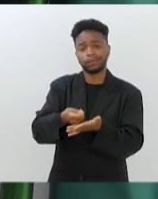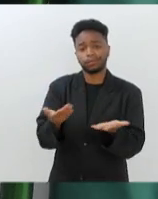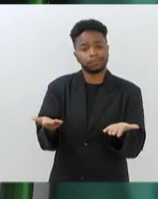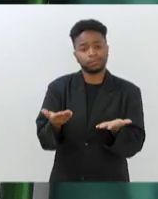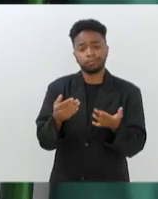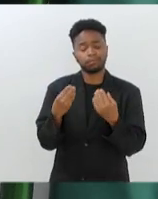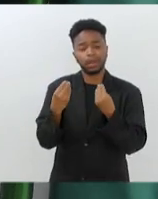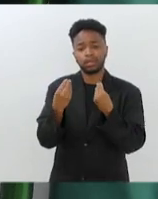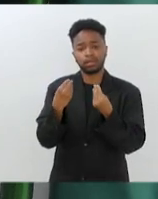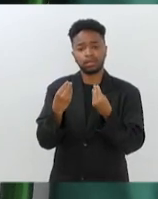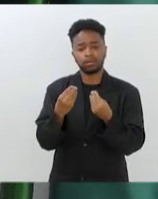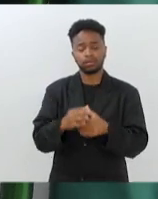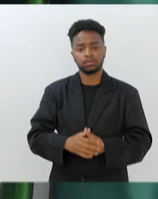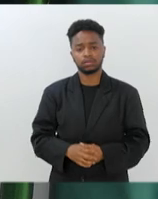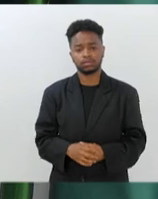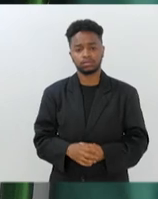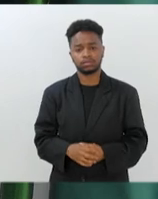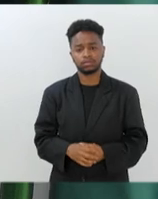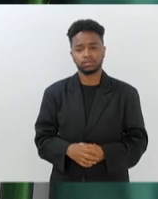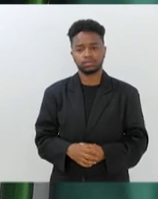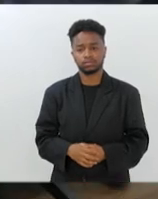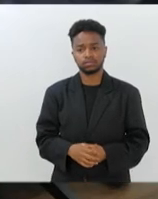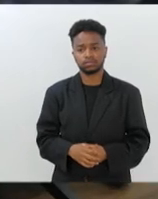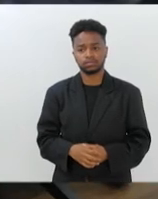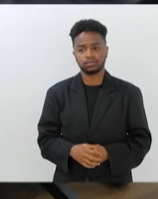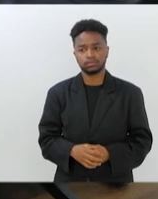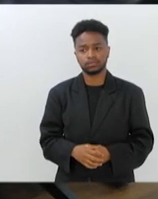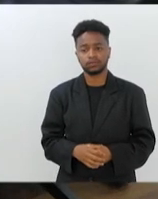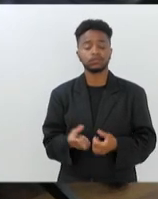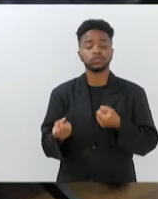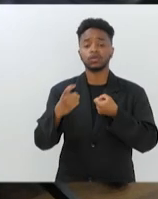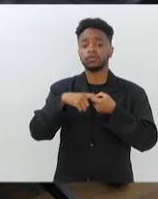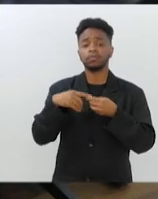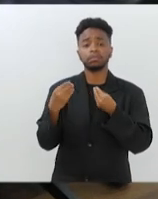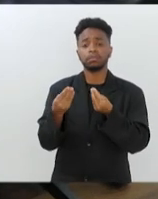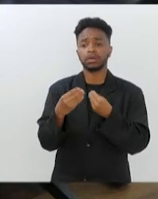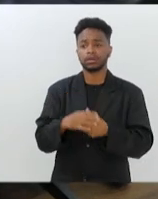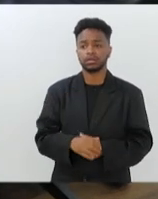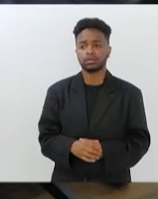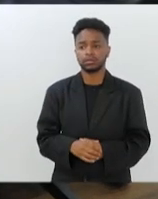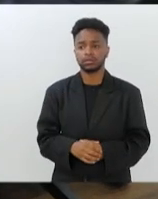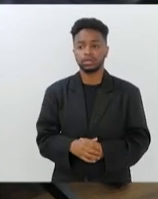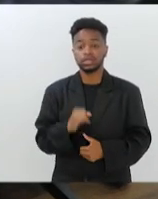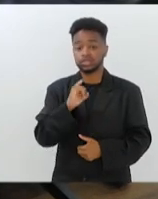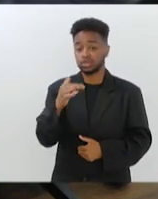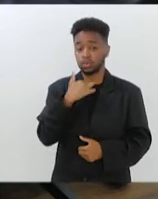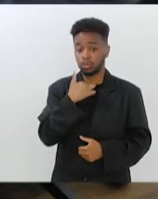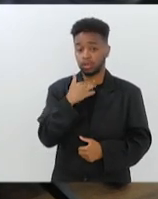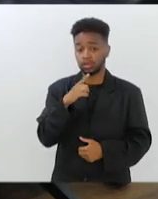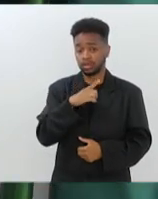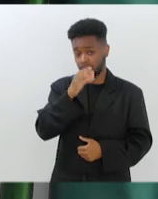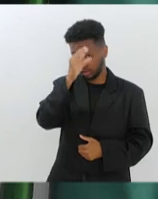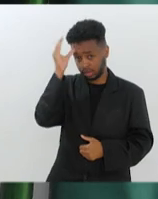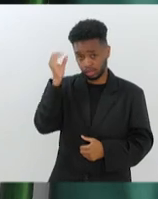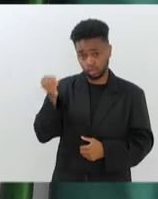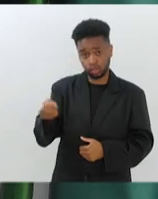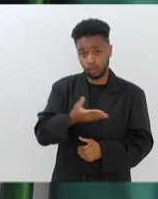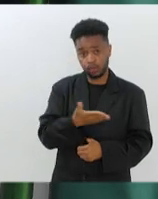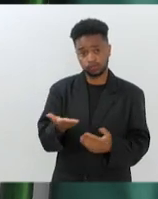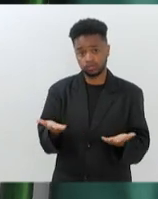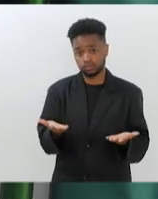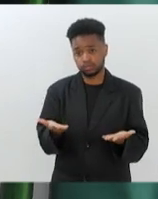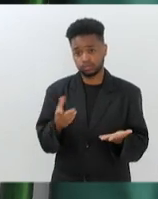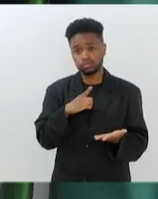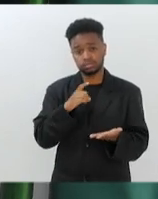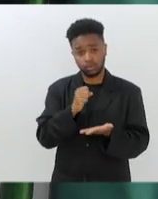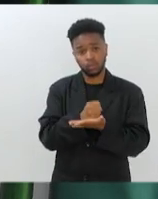desse Patrocínio retorno desse Patrocínio ente se ela já tem